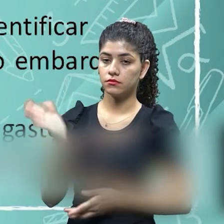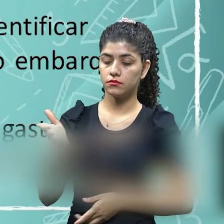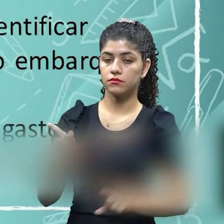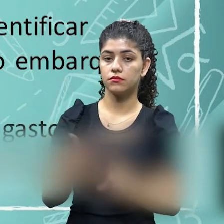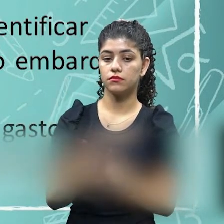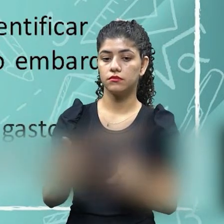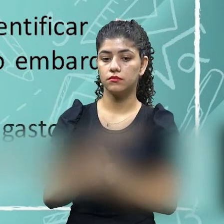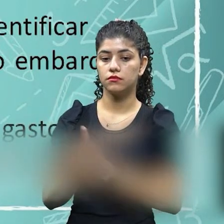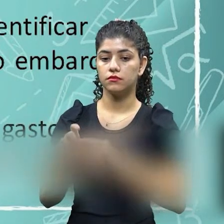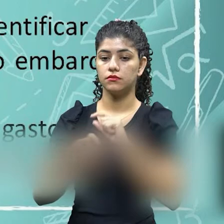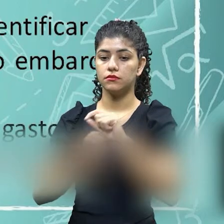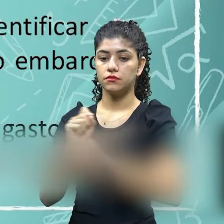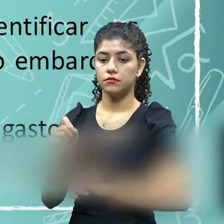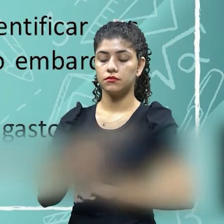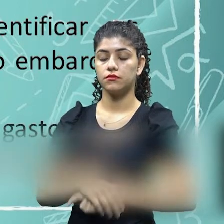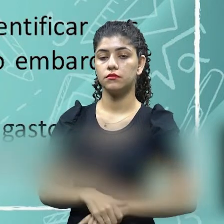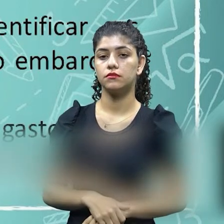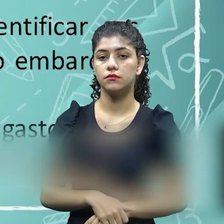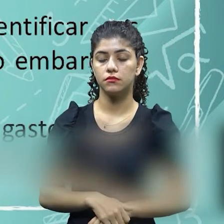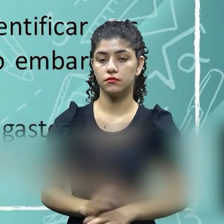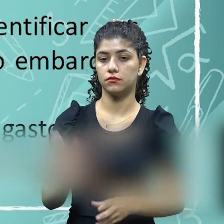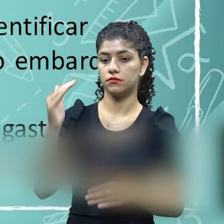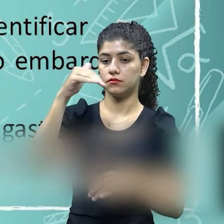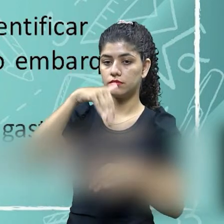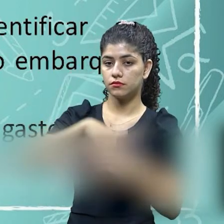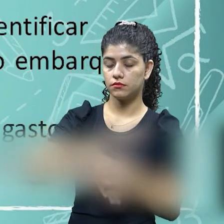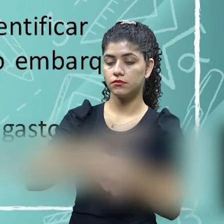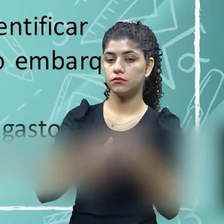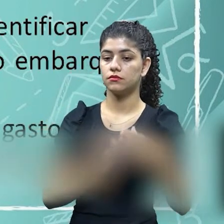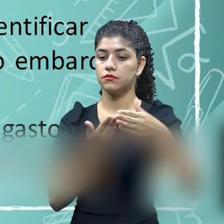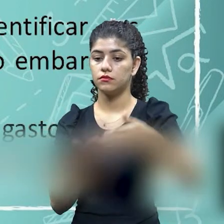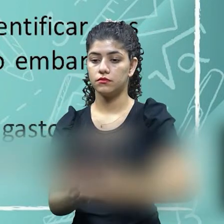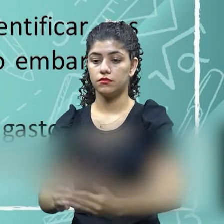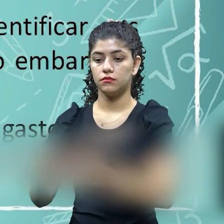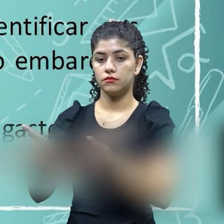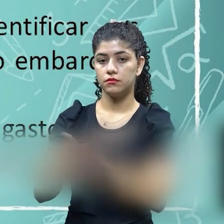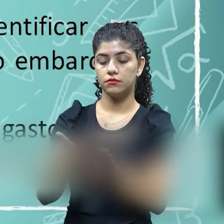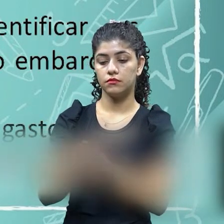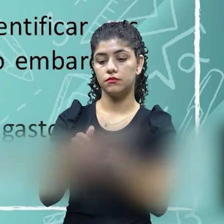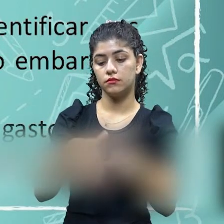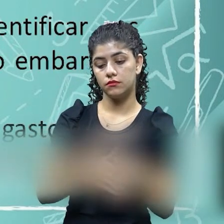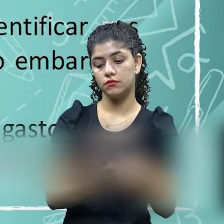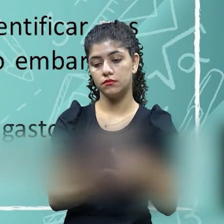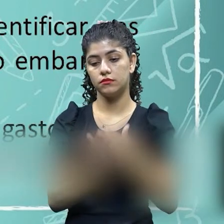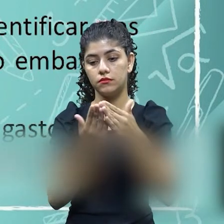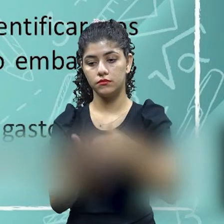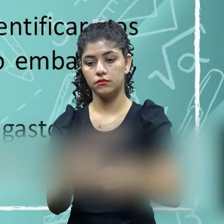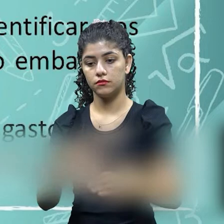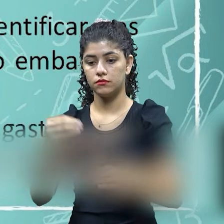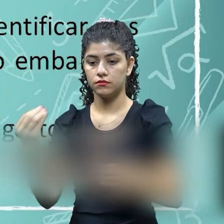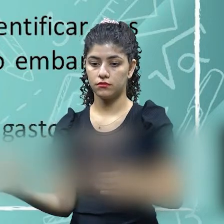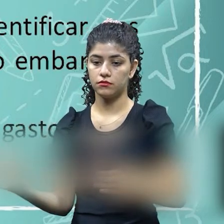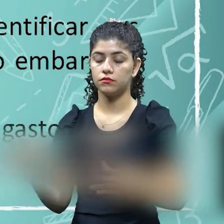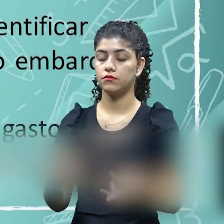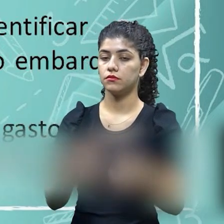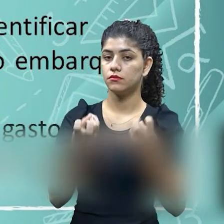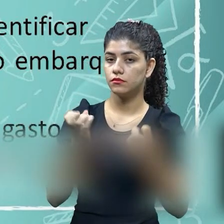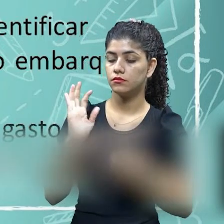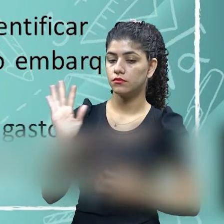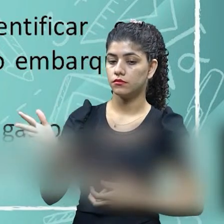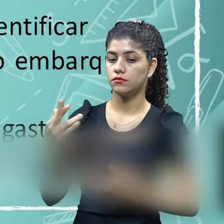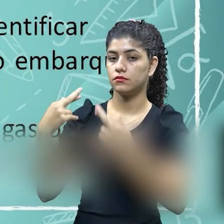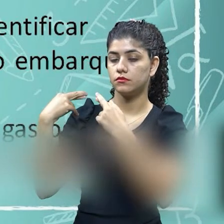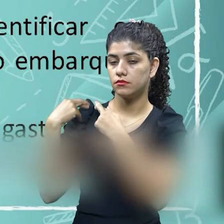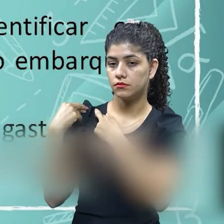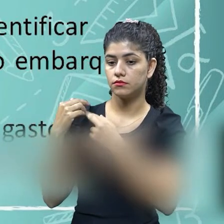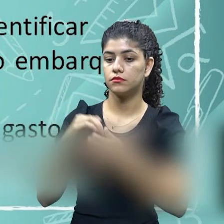embarque, estiva dentro do navio e desembarque da mercadoria. Caberá o quê? Ao armador, que nós já observamos a sua